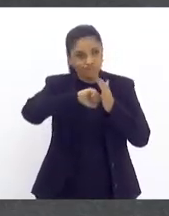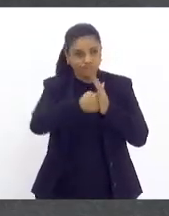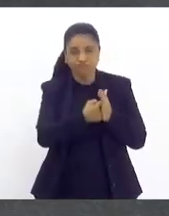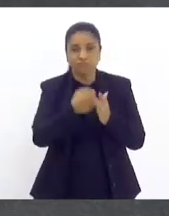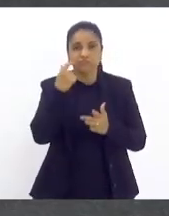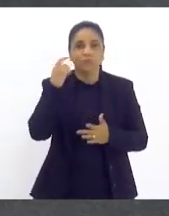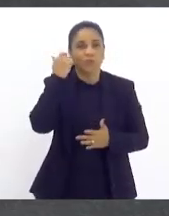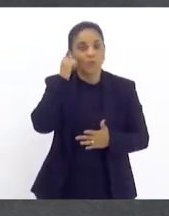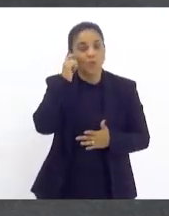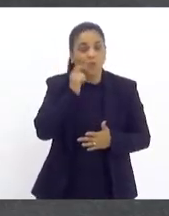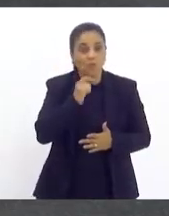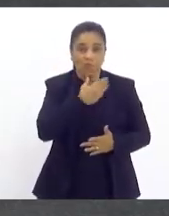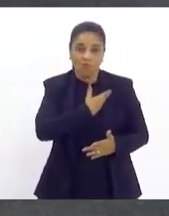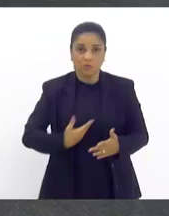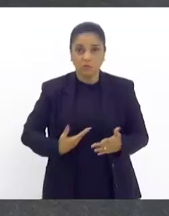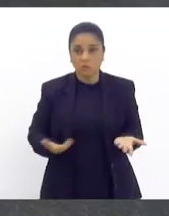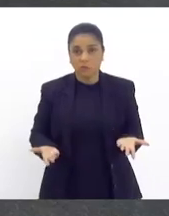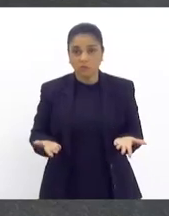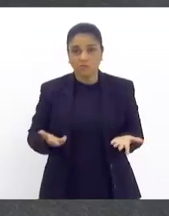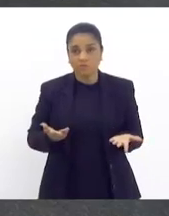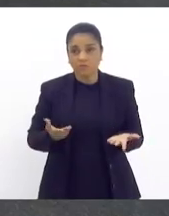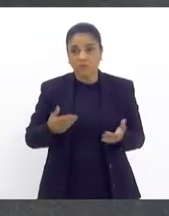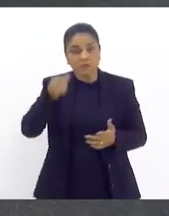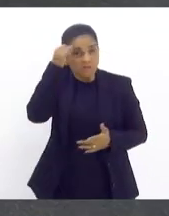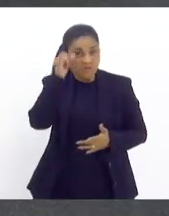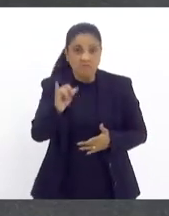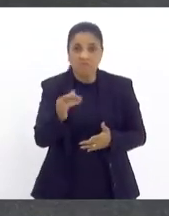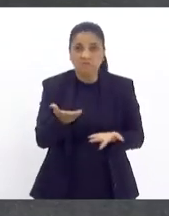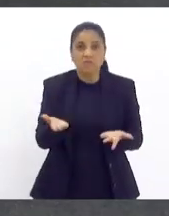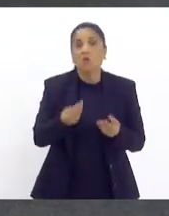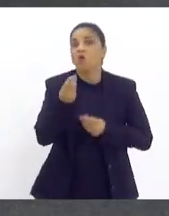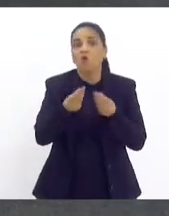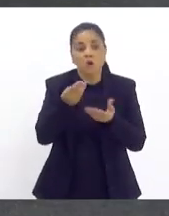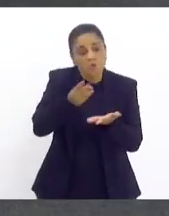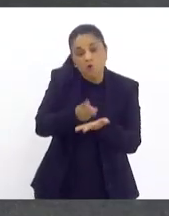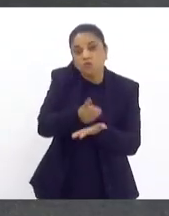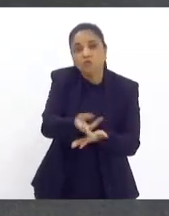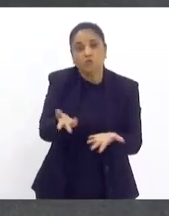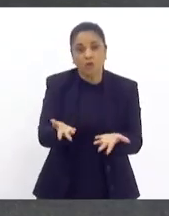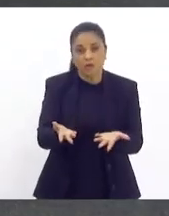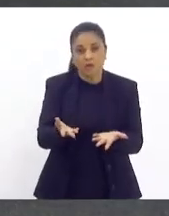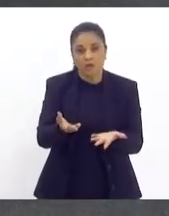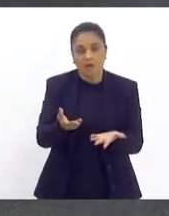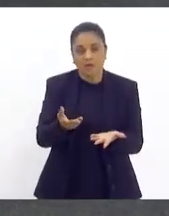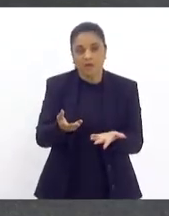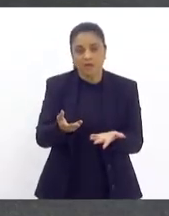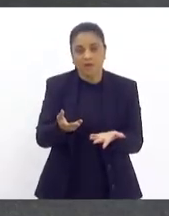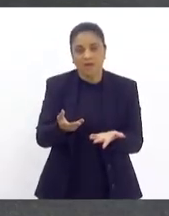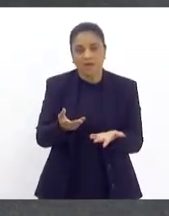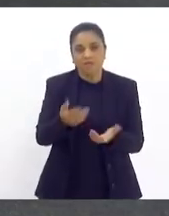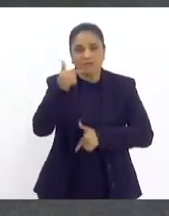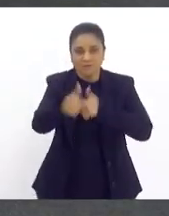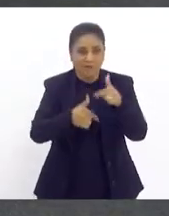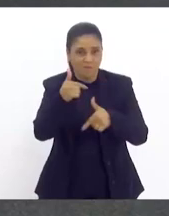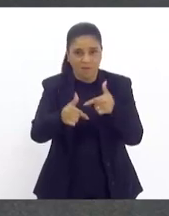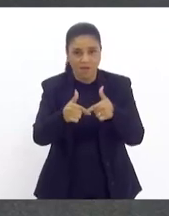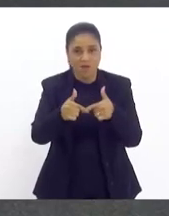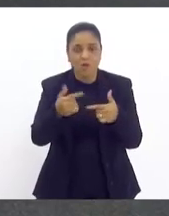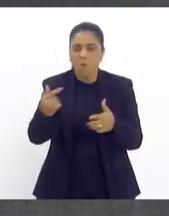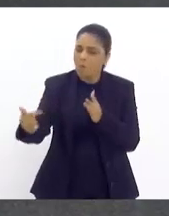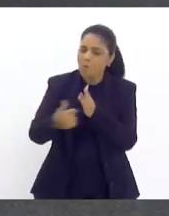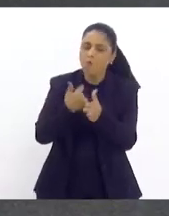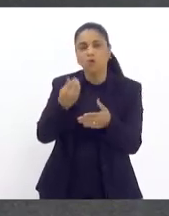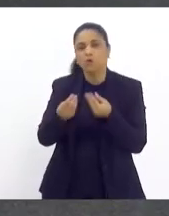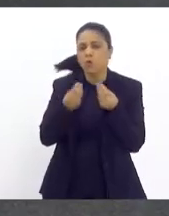ação preventiva e da impossibilidade da continuidade eu fico me perguntando se não é justo uma